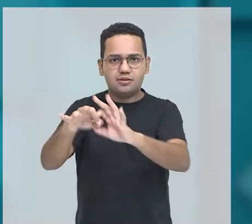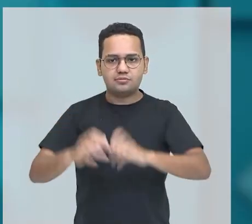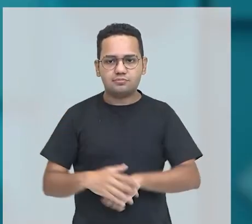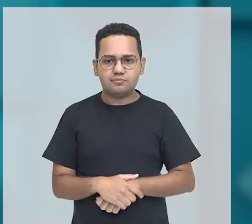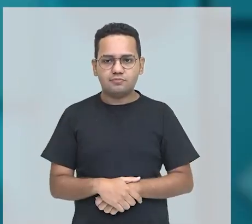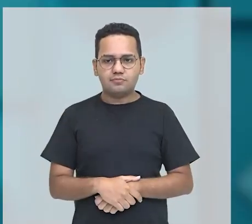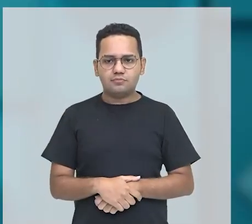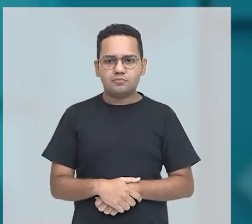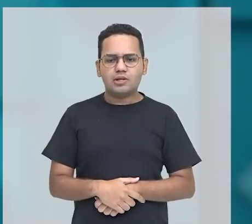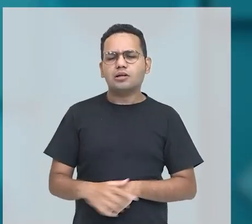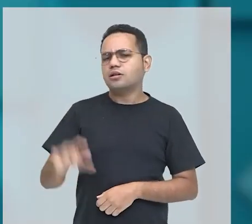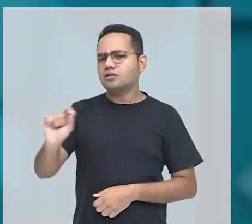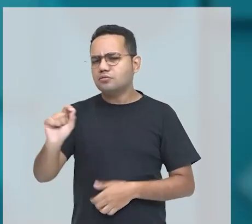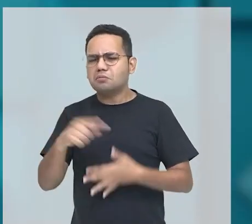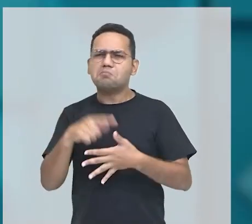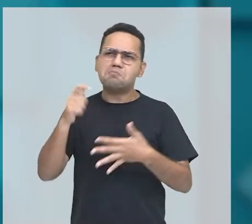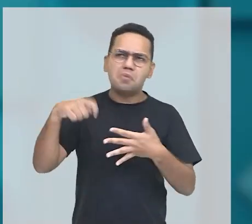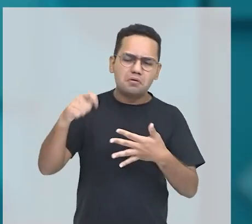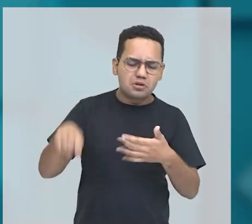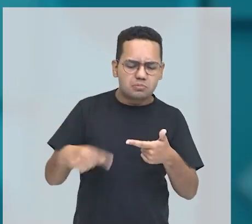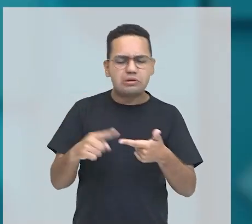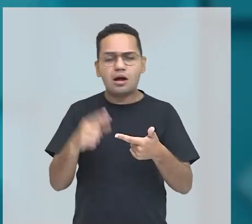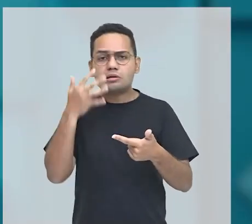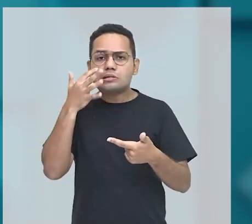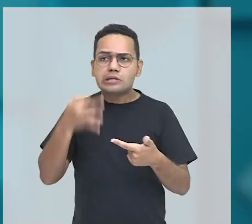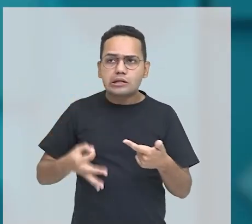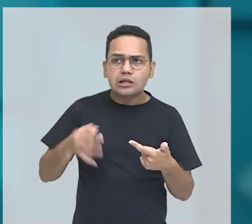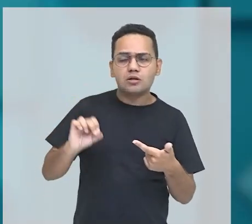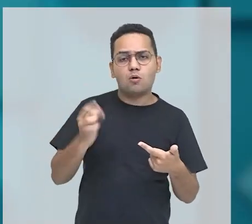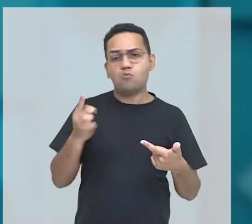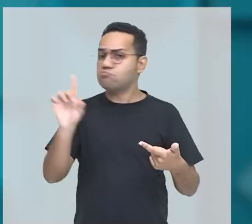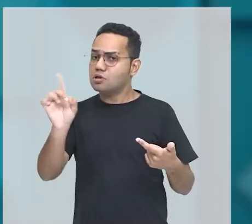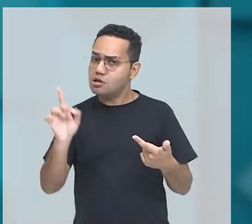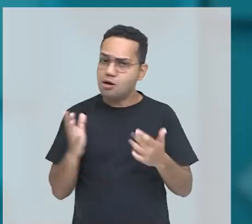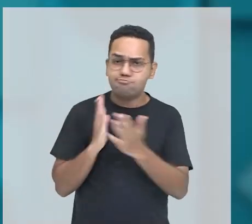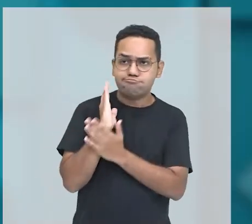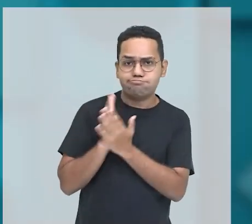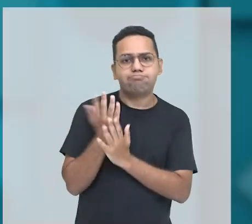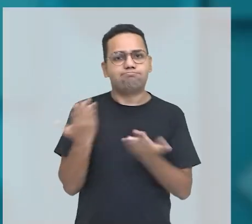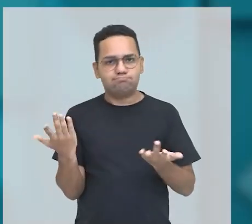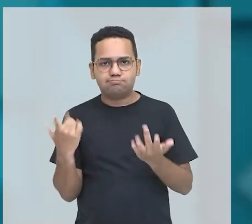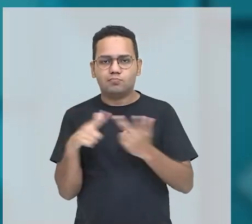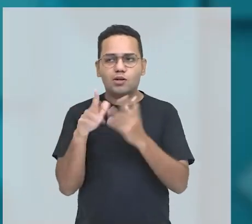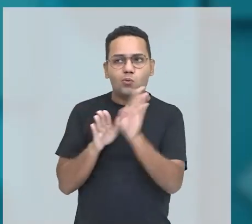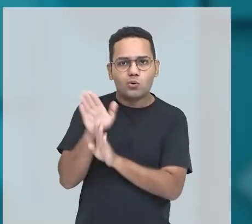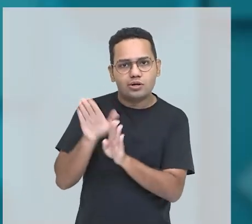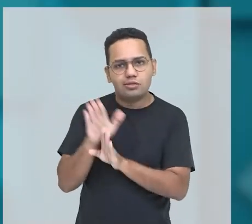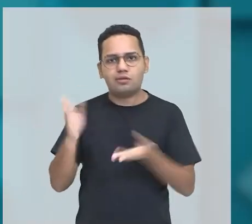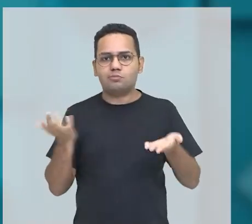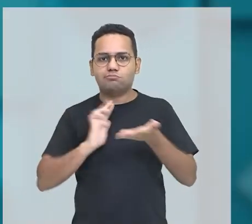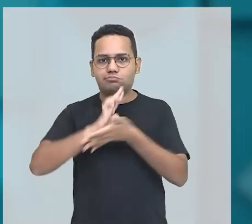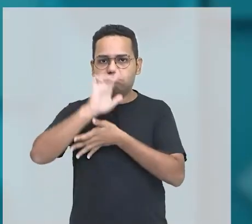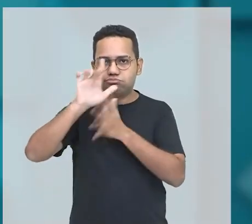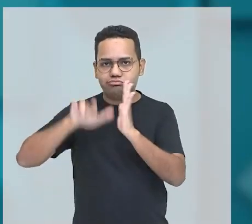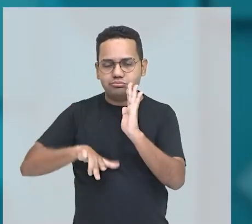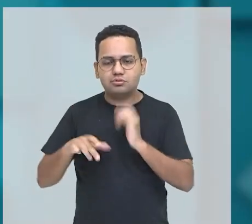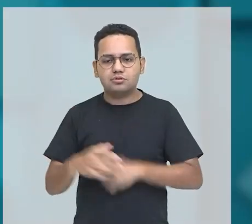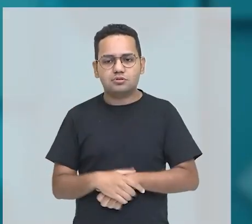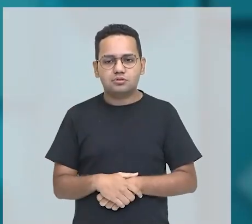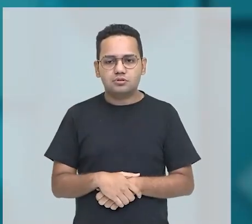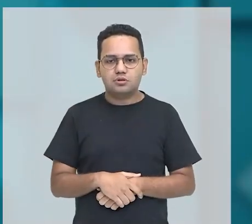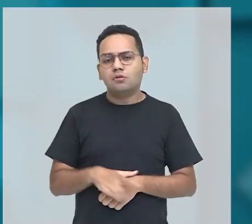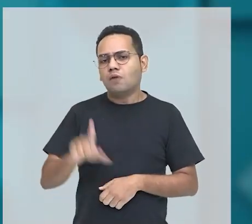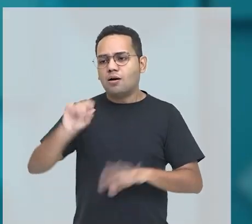ideia de possibilidade, de certeza, tá? De incerteza, vai dar um conselho, tá certo? Sempre nesse sentido, ele